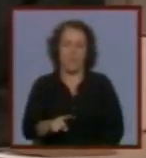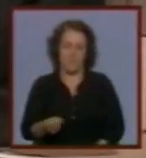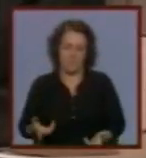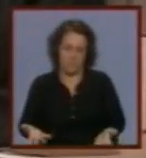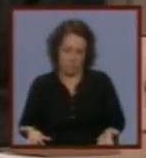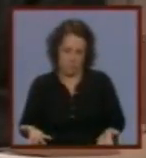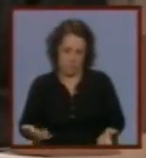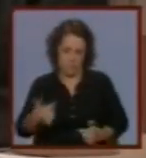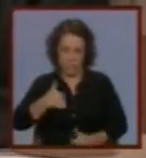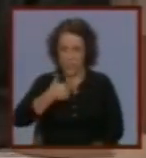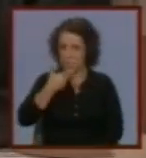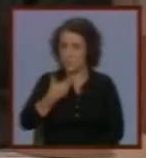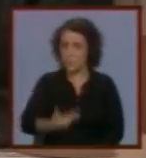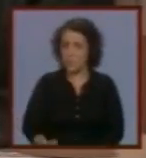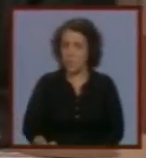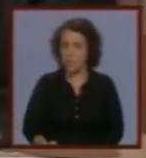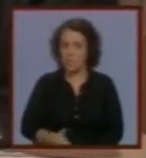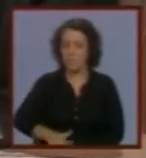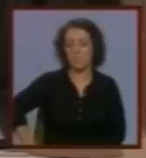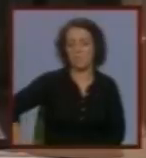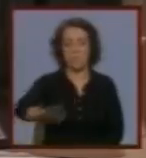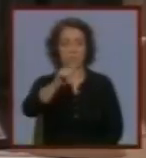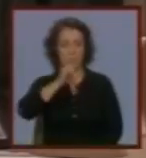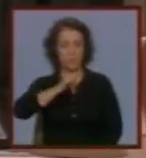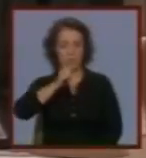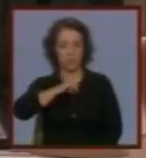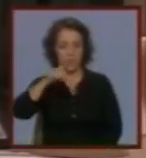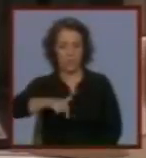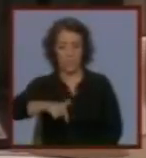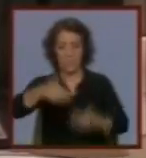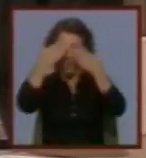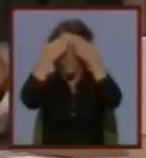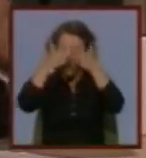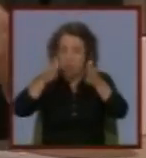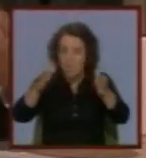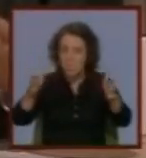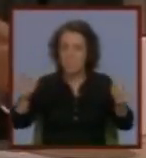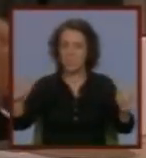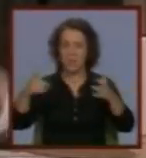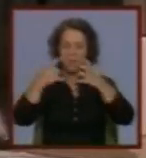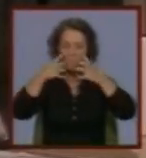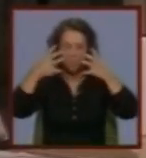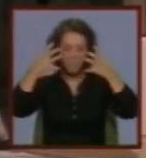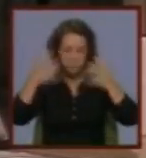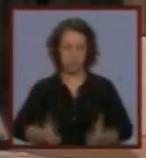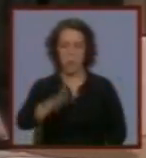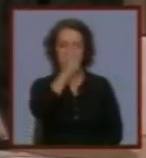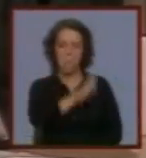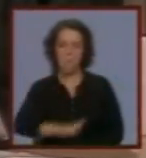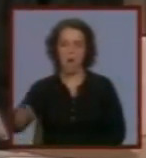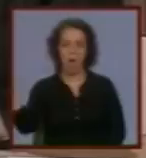princípio tem os Açores são Talvez as regiões cuja democracia e tem uma maior densidade o maior